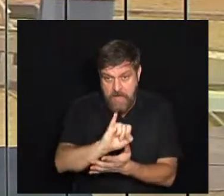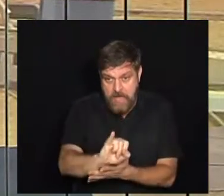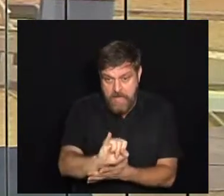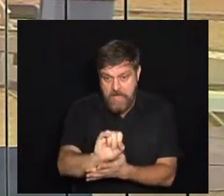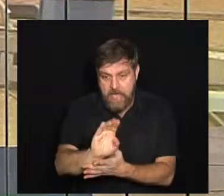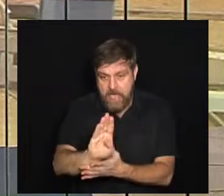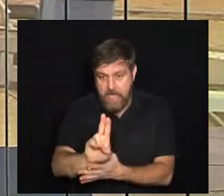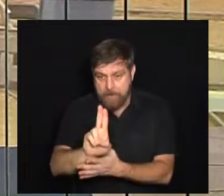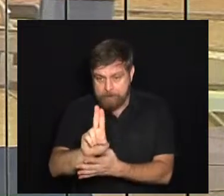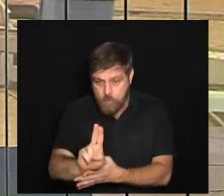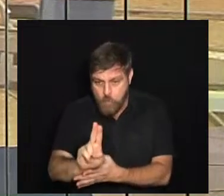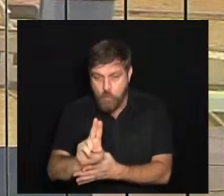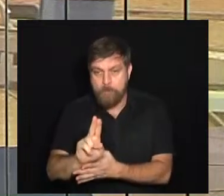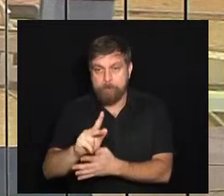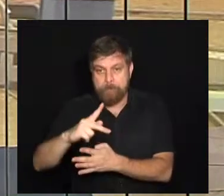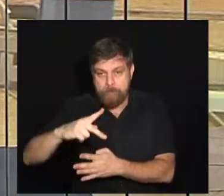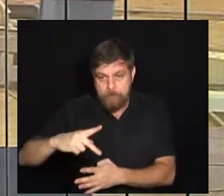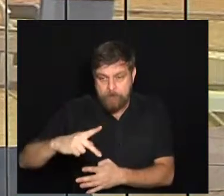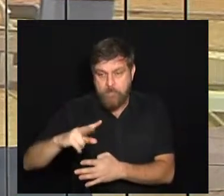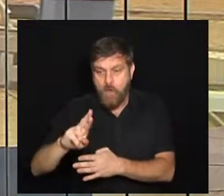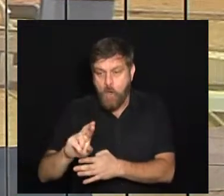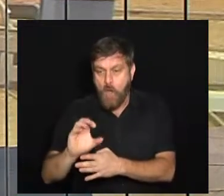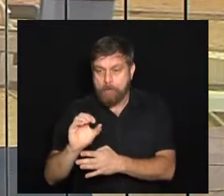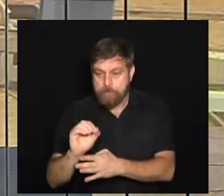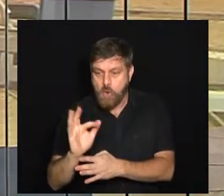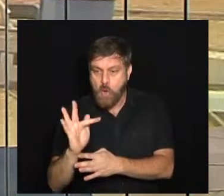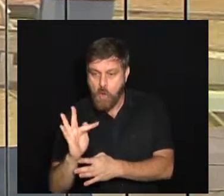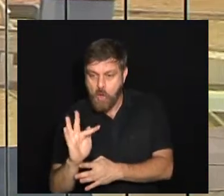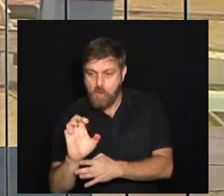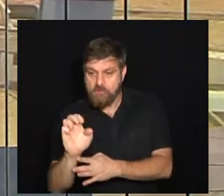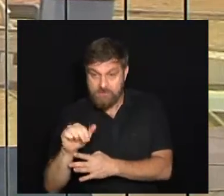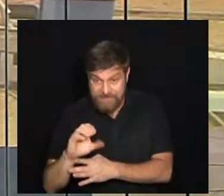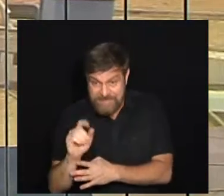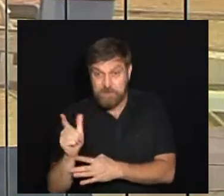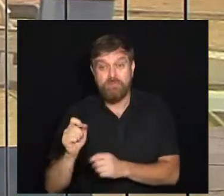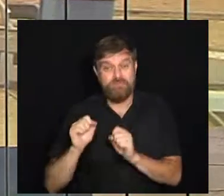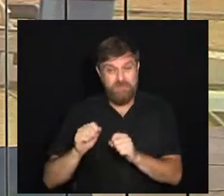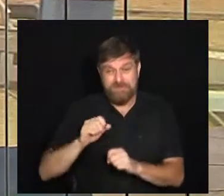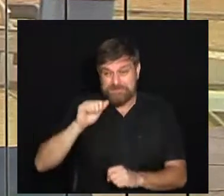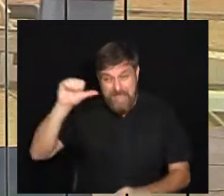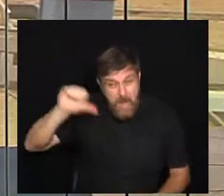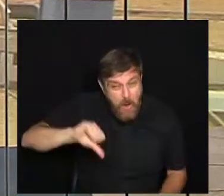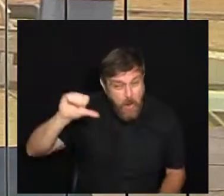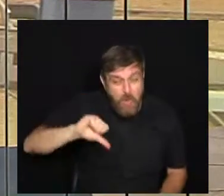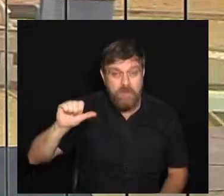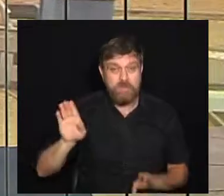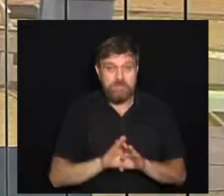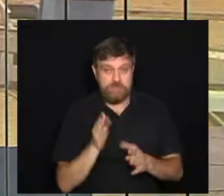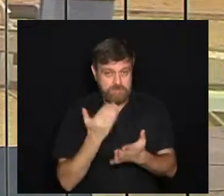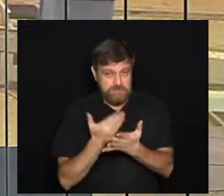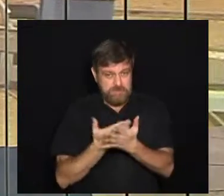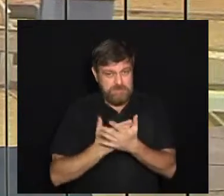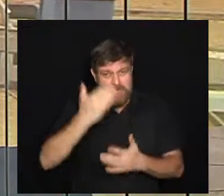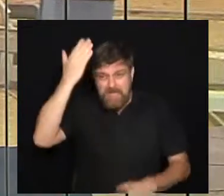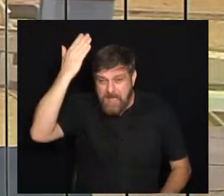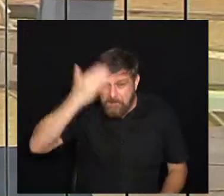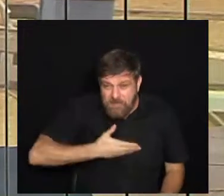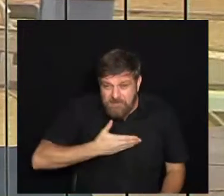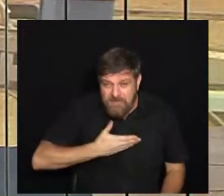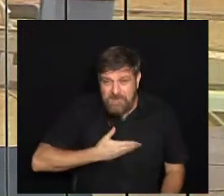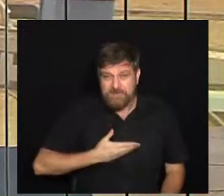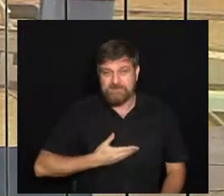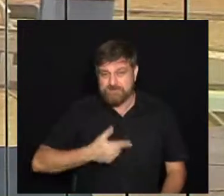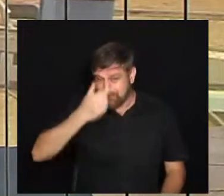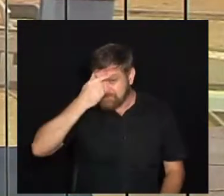é que seja negativa quando a pessoa está infeccionada já tem estudos que comprovaram isso que demonstraram isso